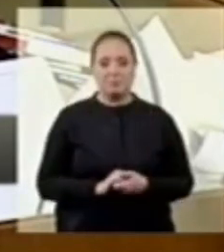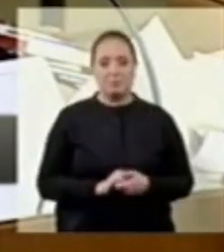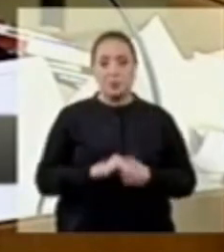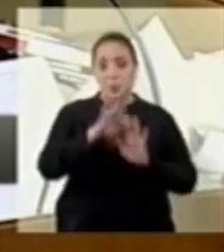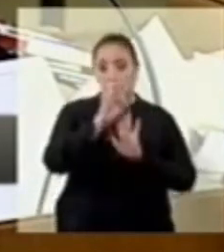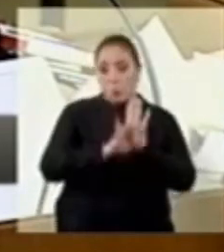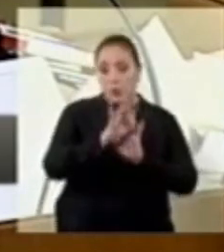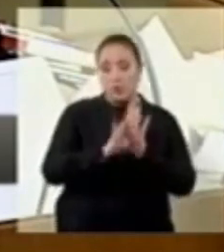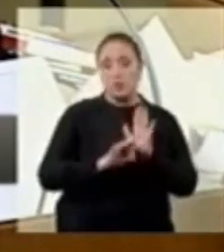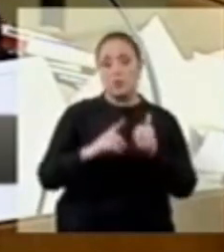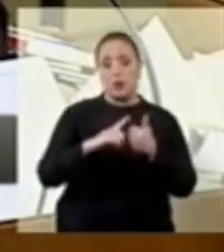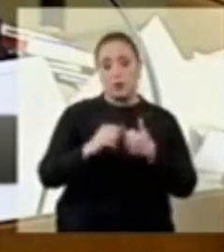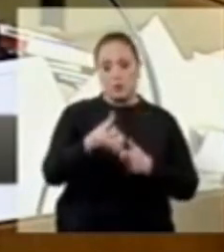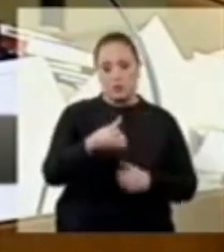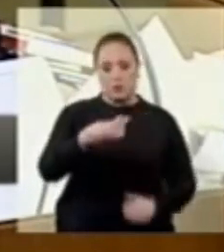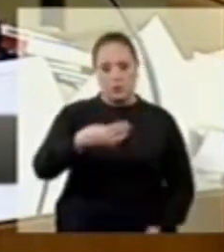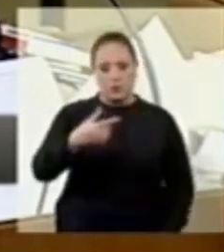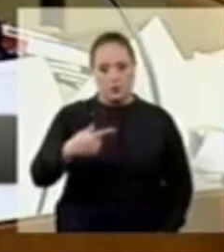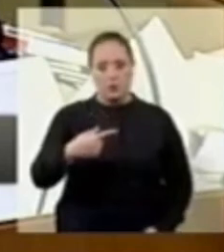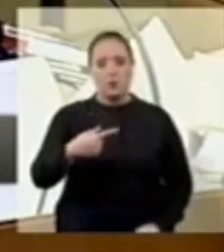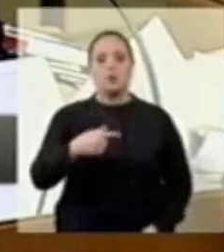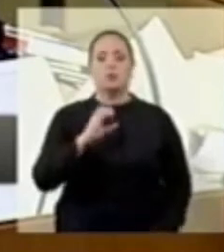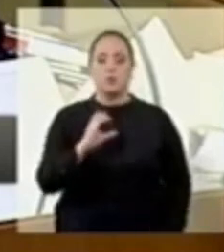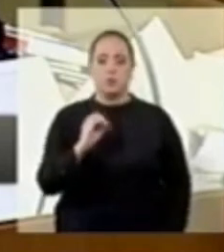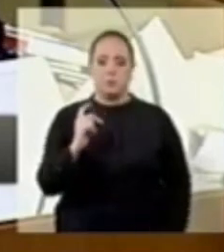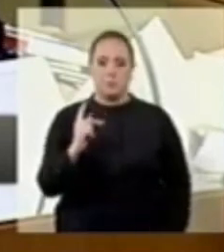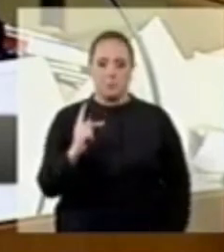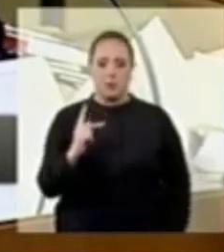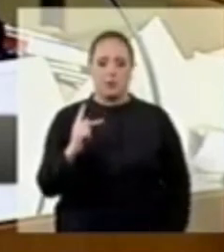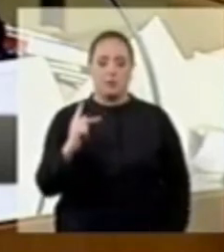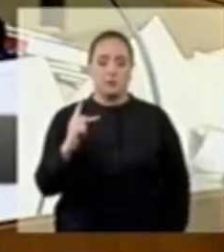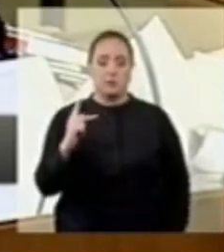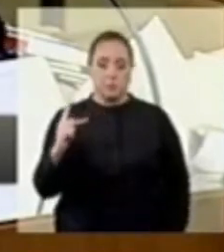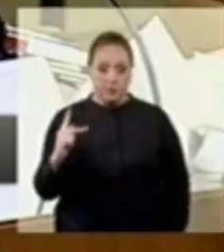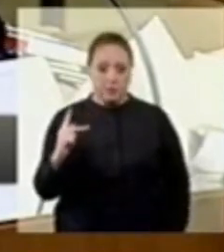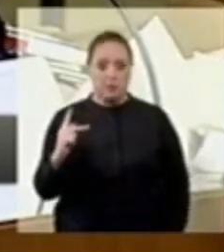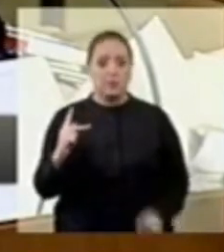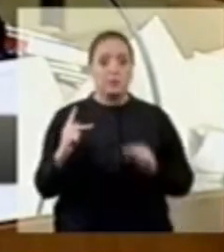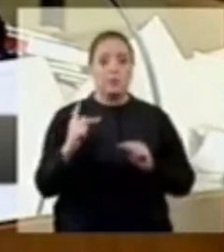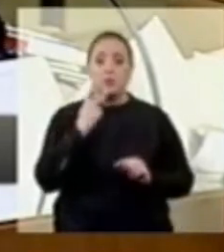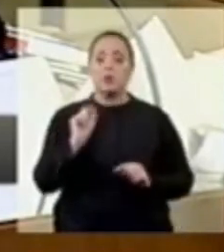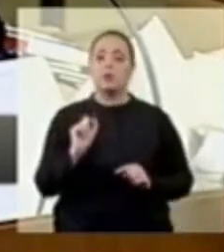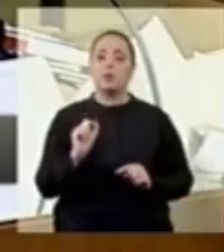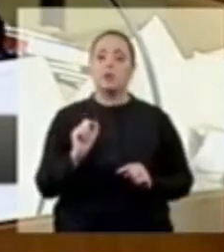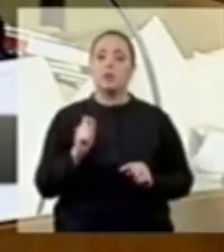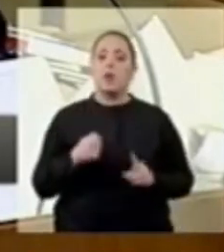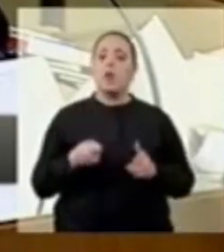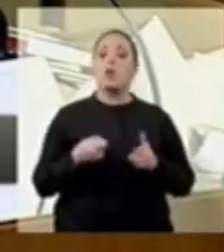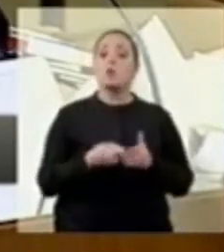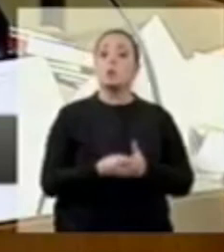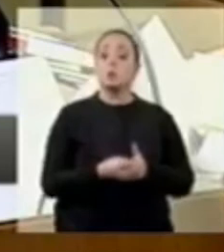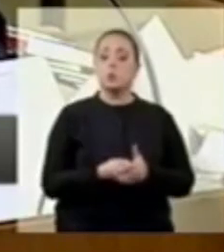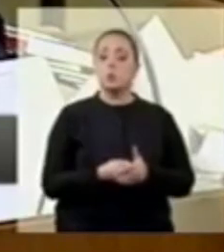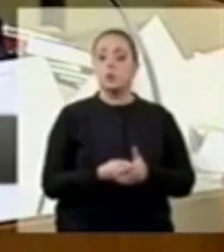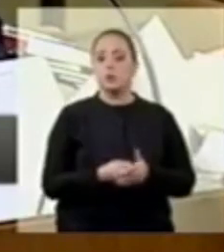do artigo 637 do código de processo penal o recurso extraordinário a